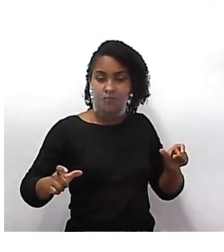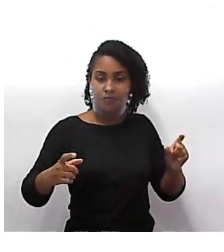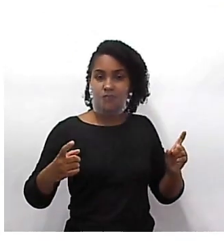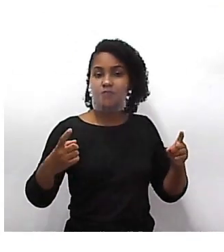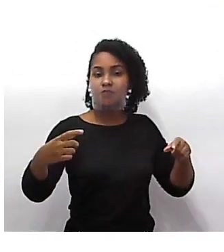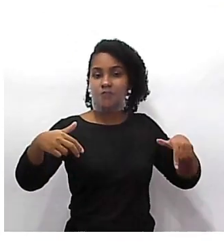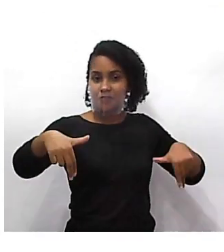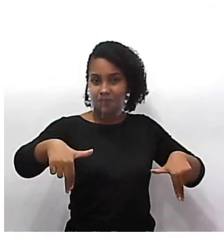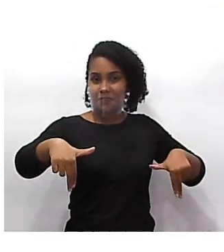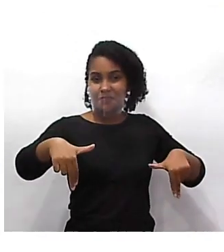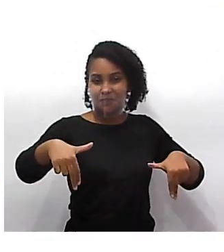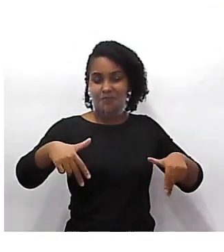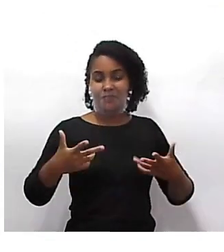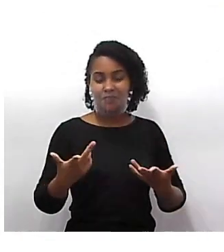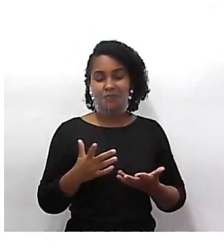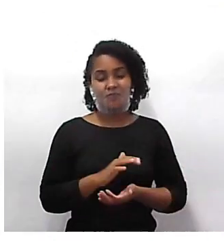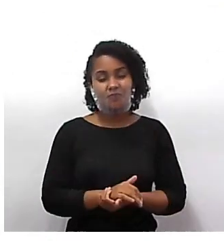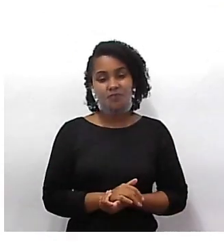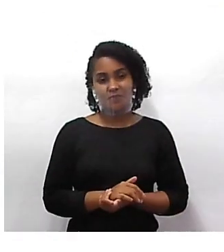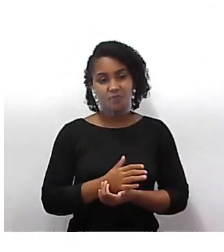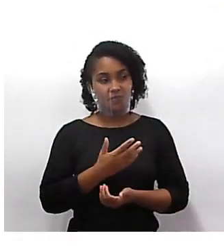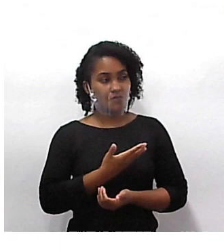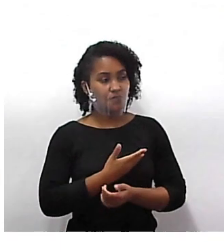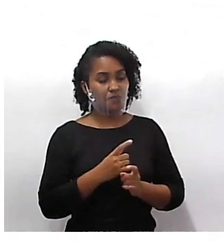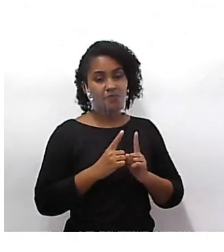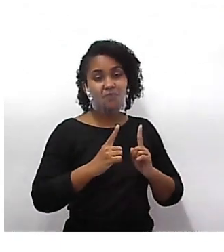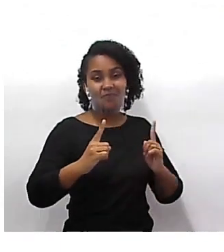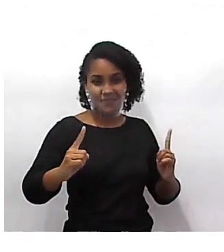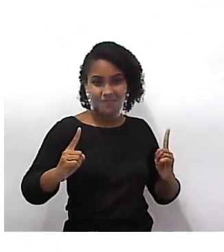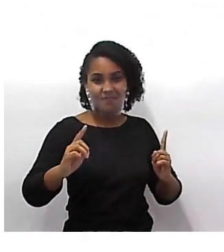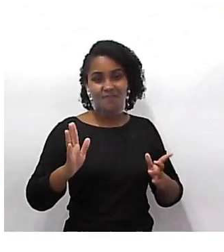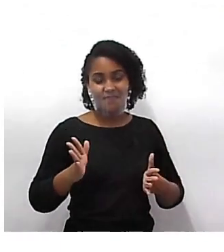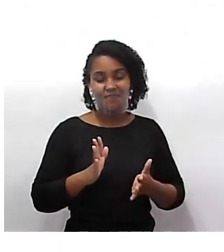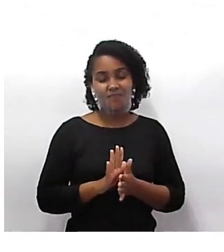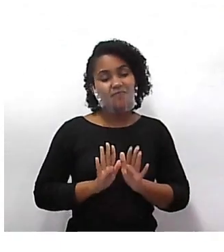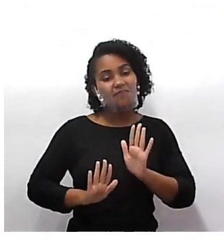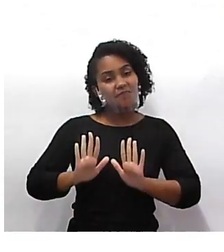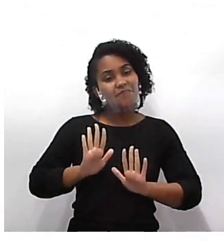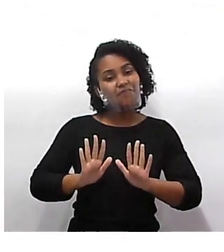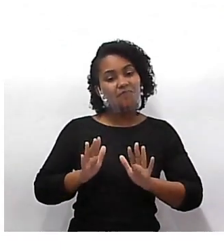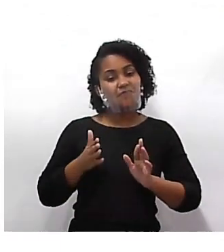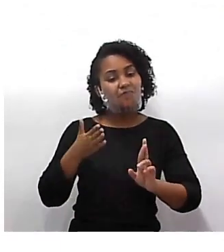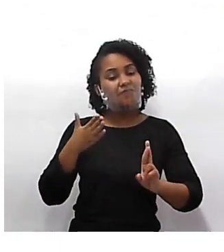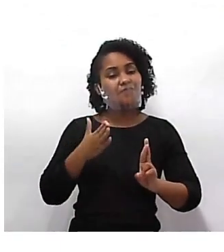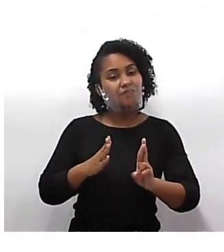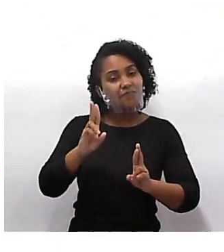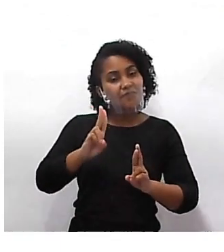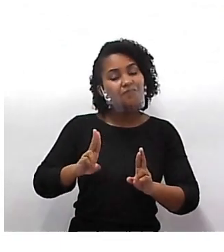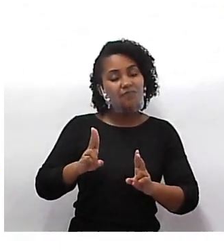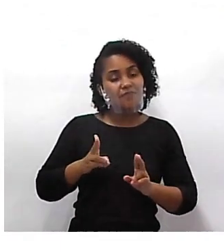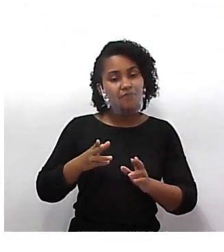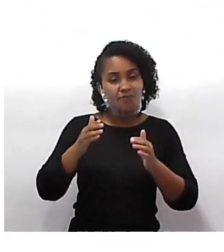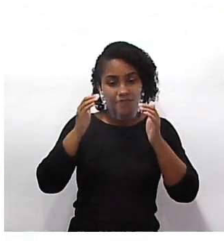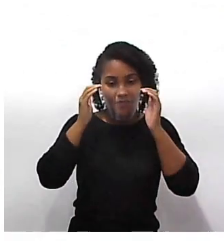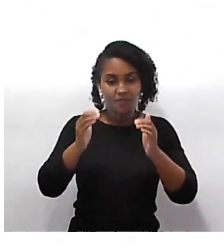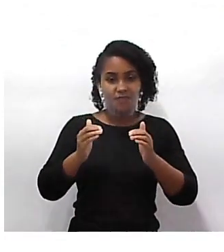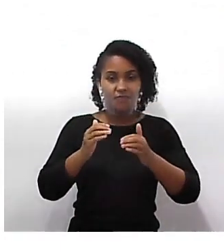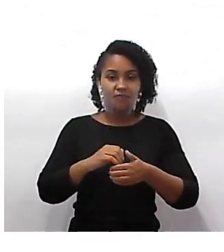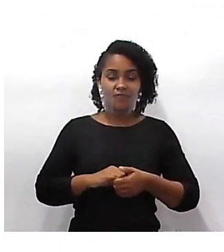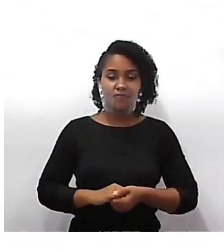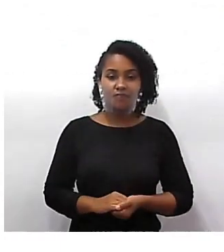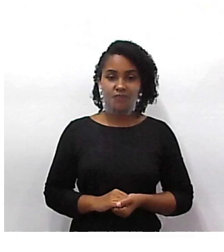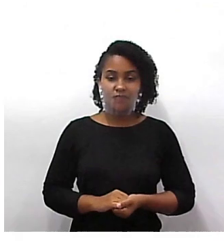manter a distância. Eu e minha colega aqui, nós temos esse padrão aqui, estamos exatamente nessa distância